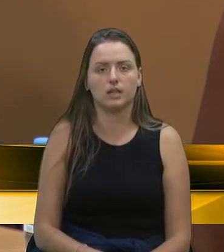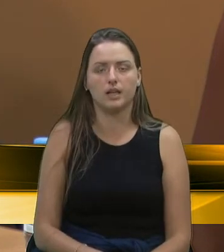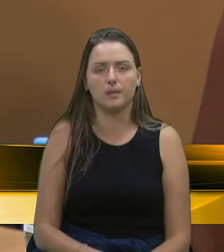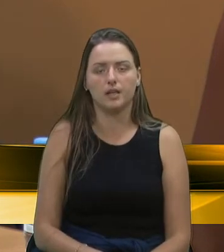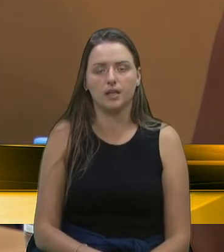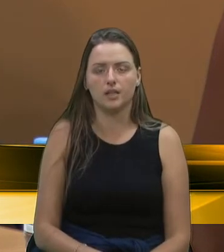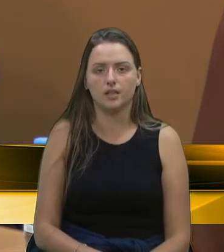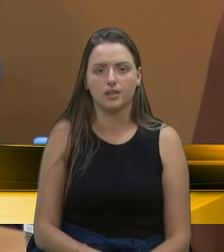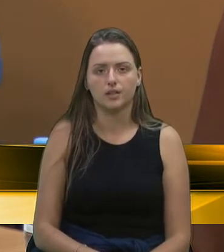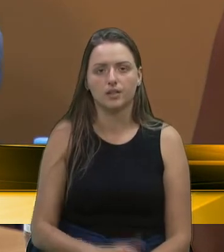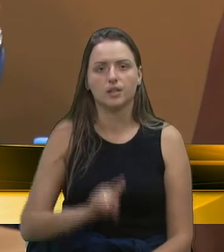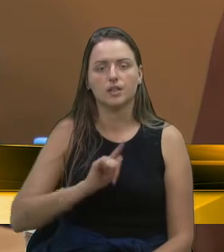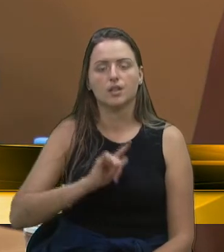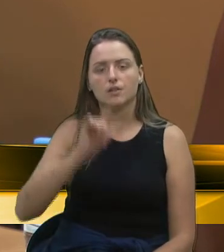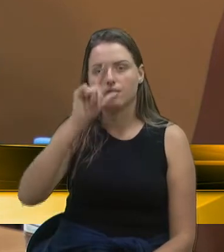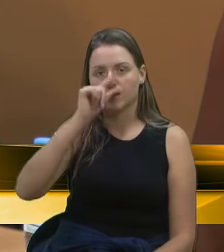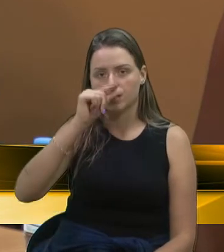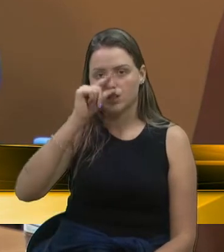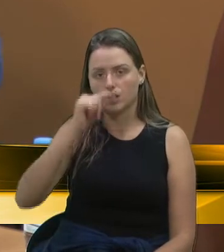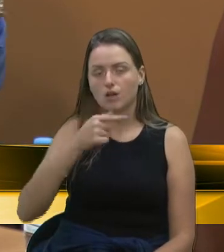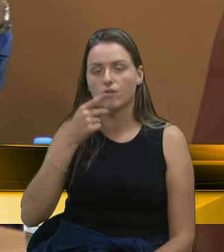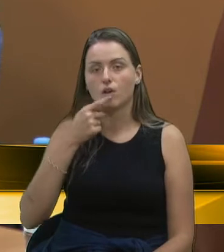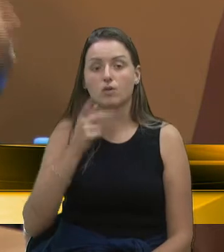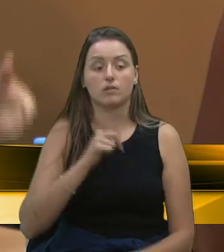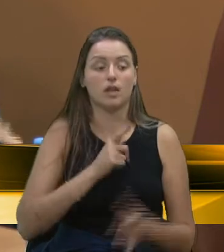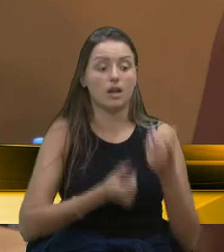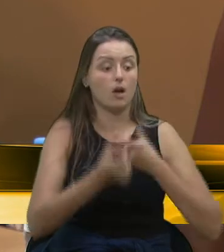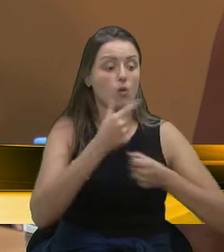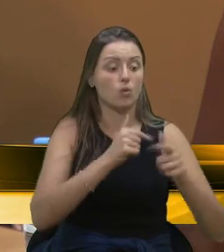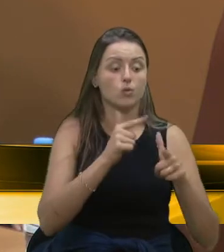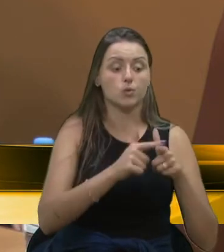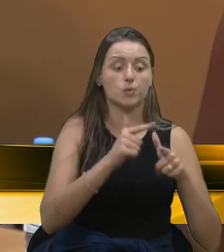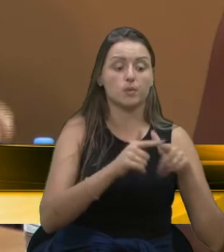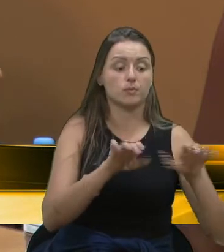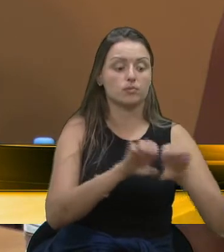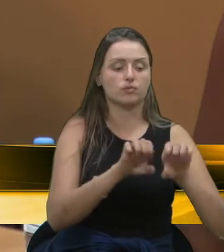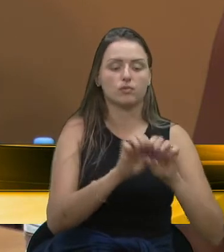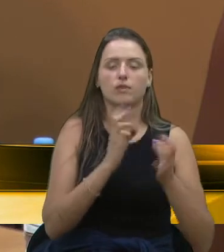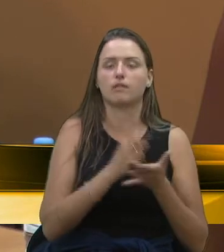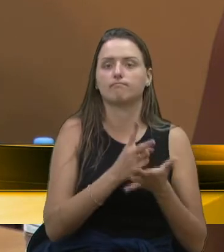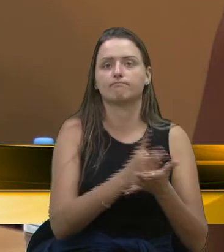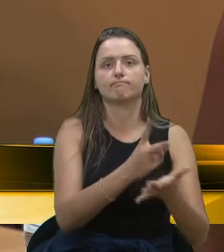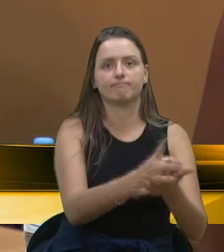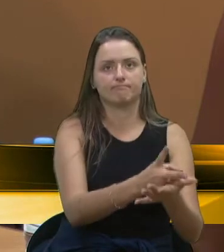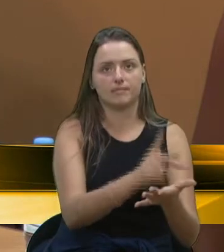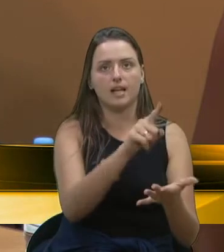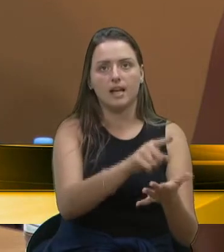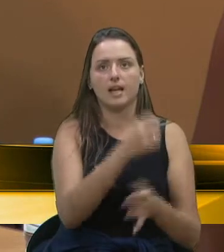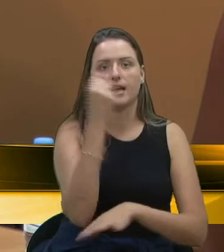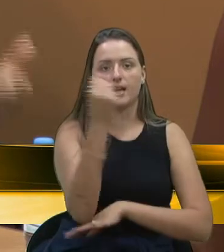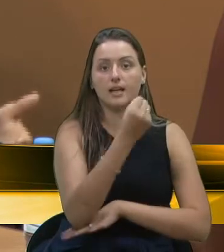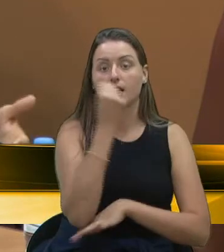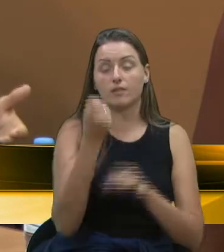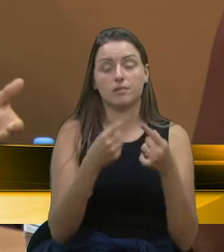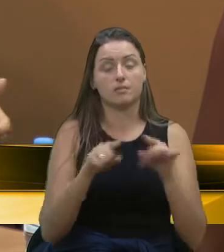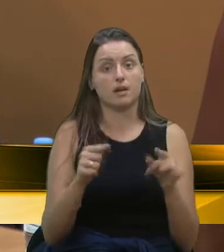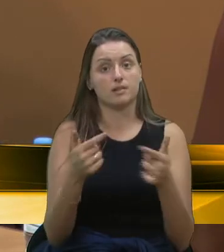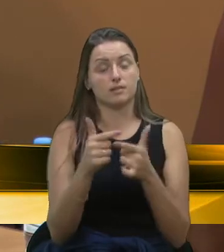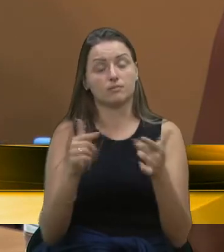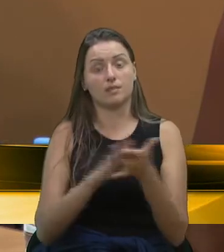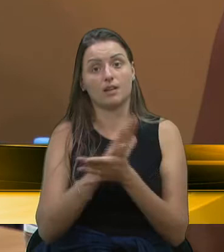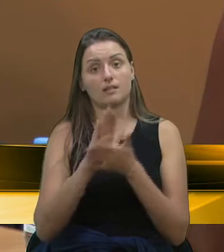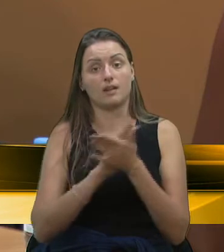dito pelo Fantinelli, existem alguns problemas que vão perdurar por muito e muito tempo, eles são graves, mas não tem muito a ver